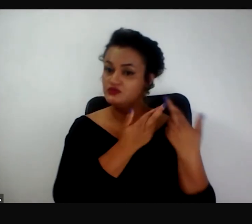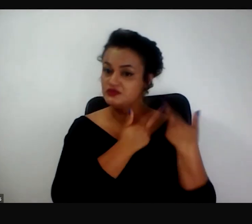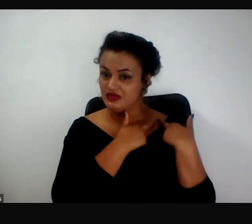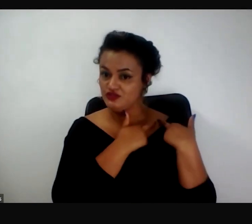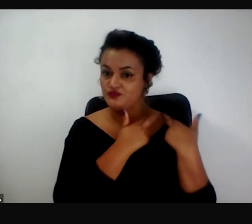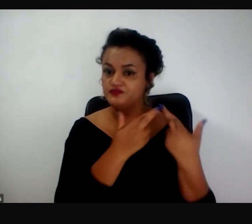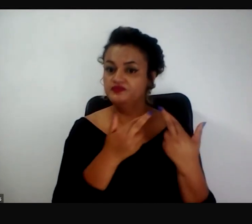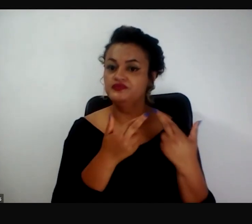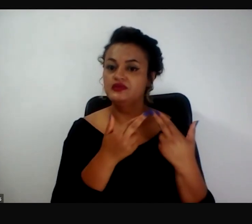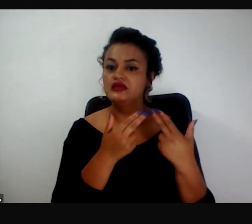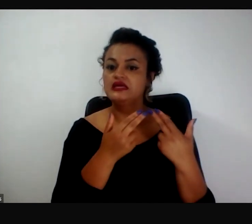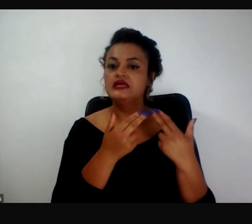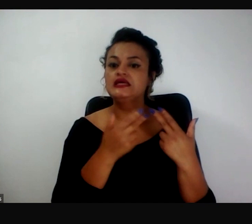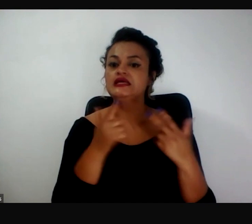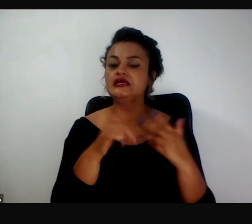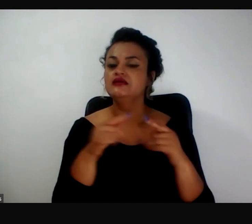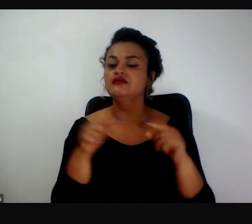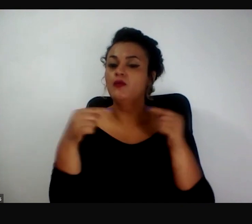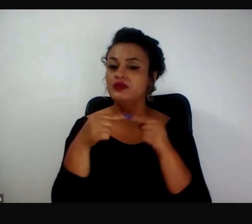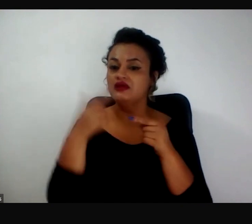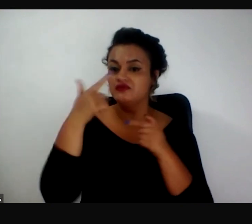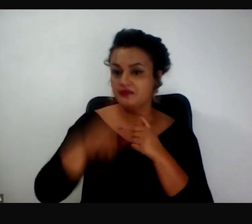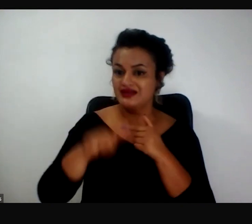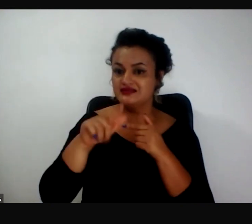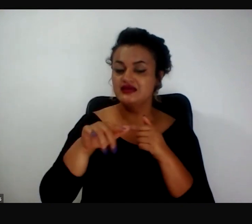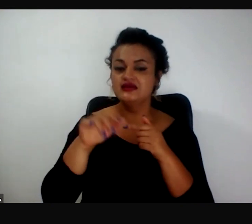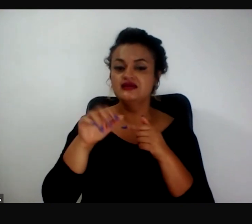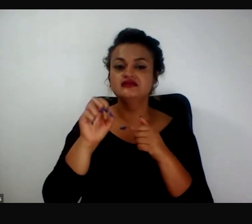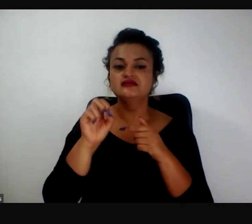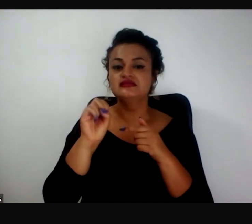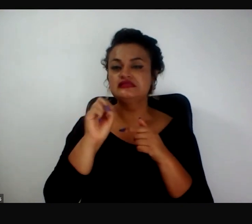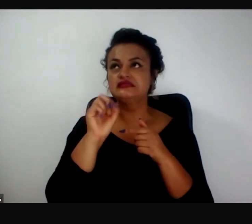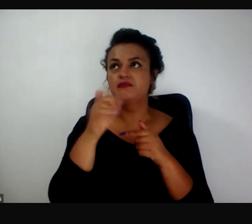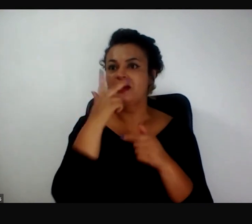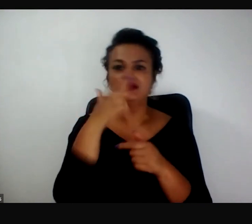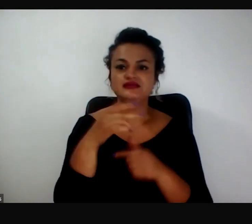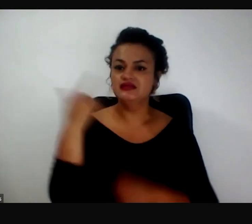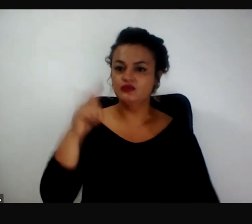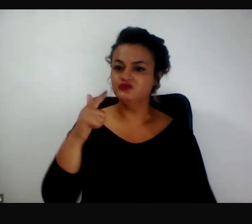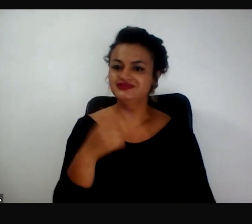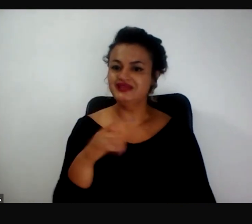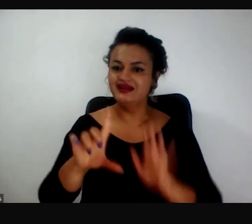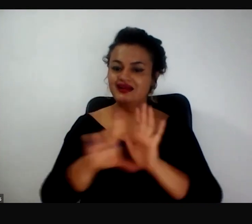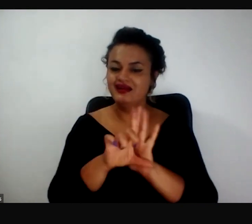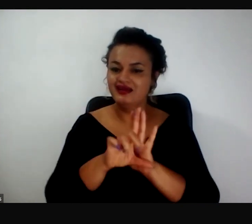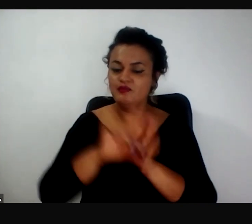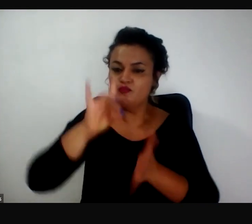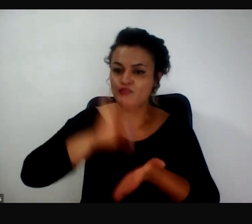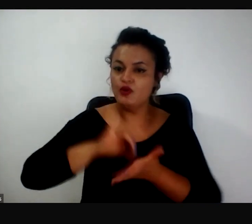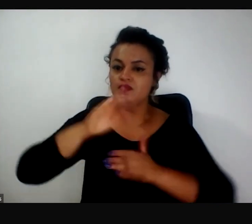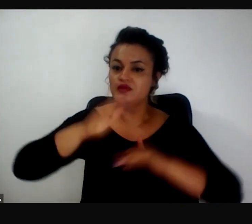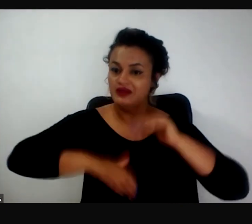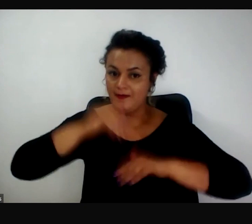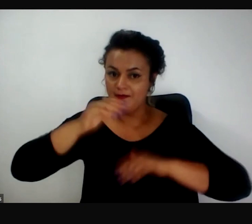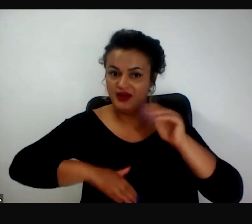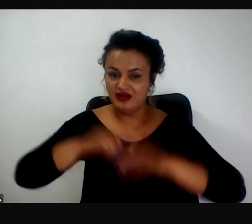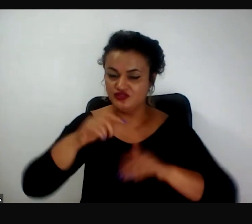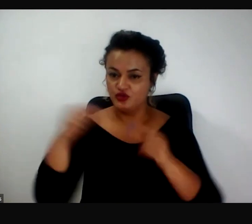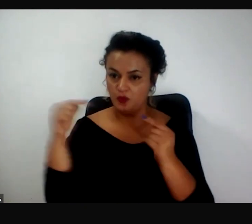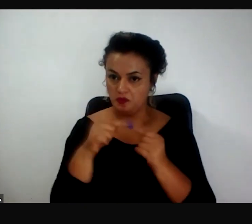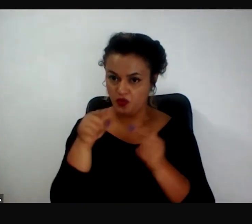e adicionava que, em caso de não existir lei exatamente aplicável ao ponto controvertido,